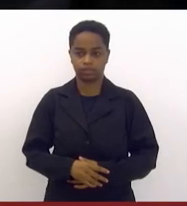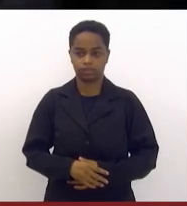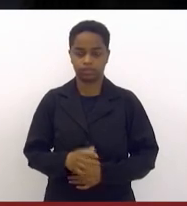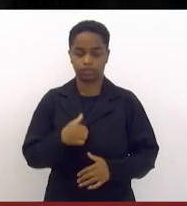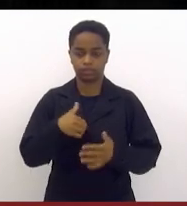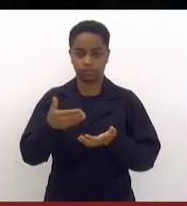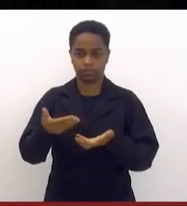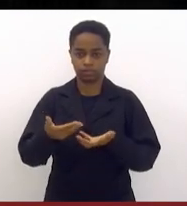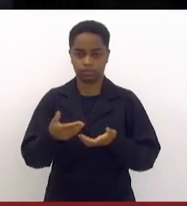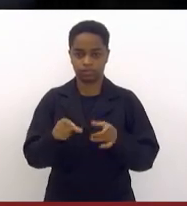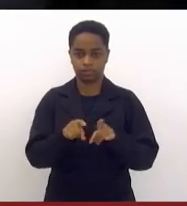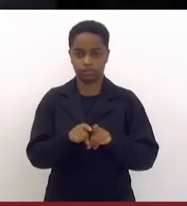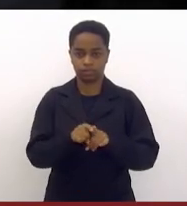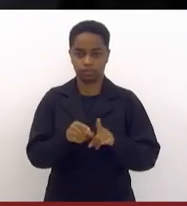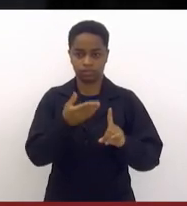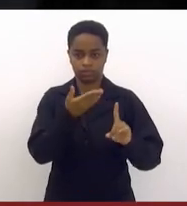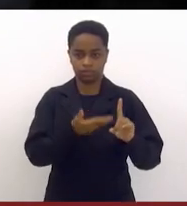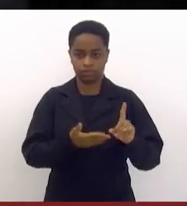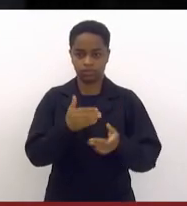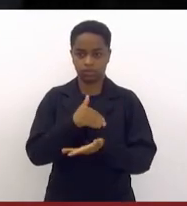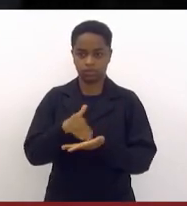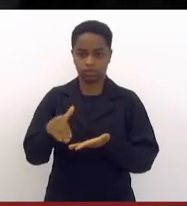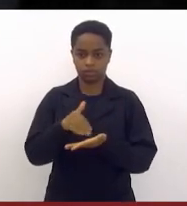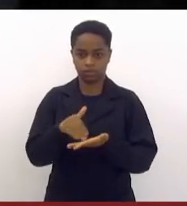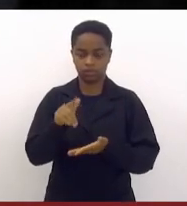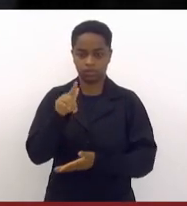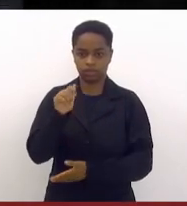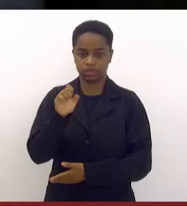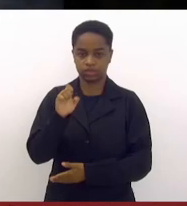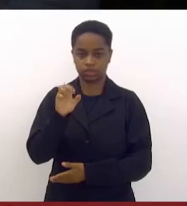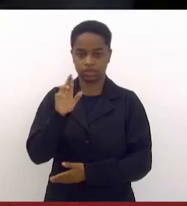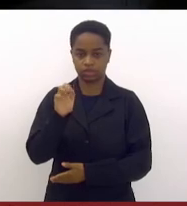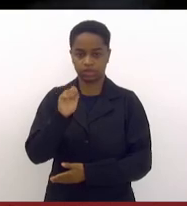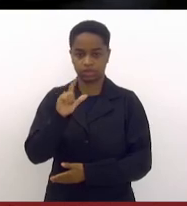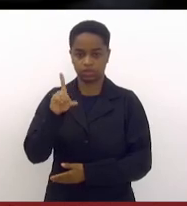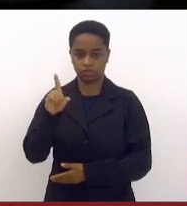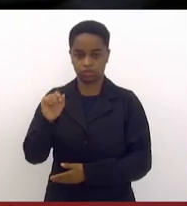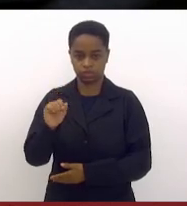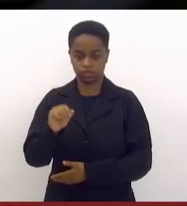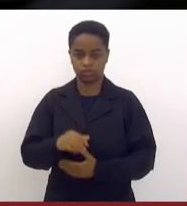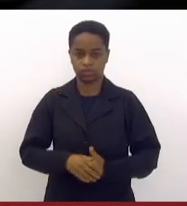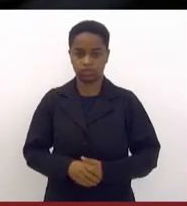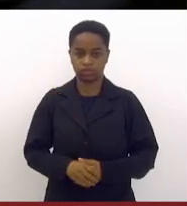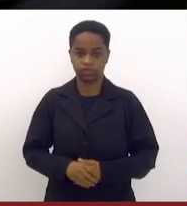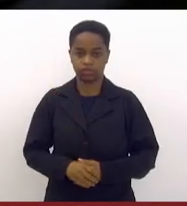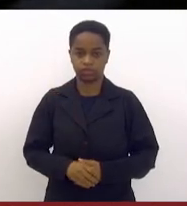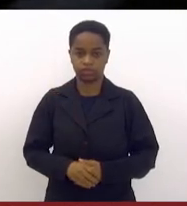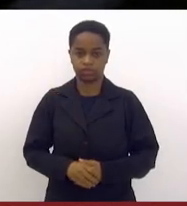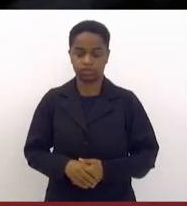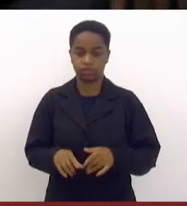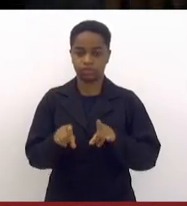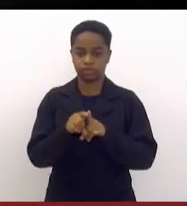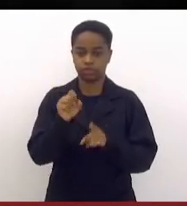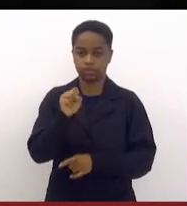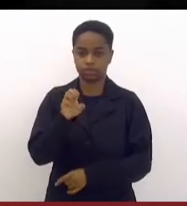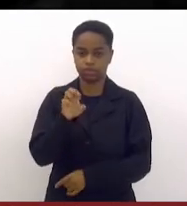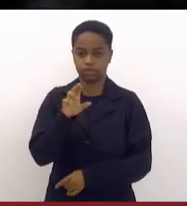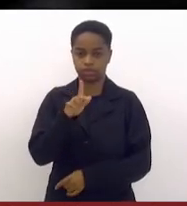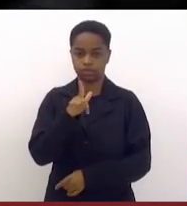convido o senhor secretário Geral do sinaval o Senor Sérgio